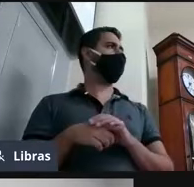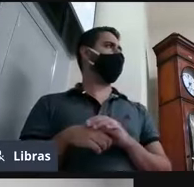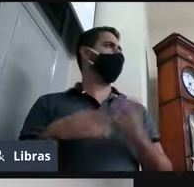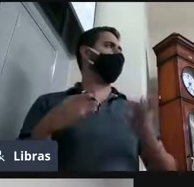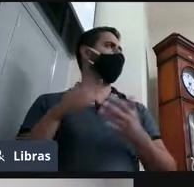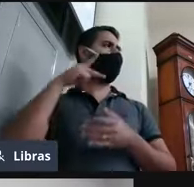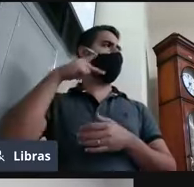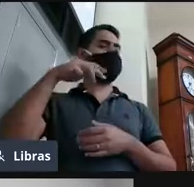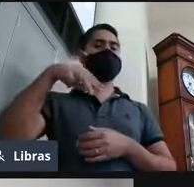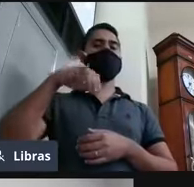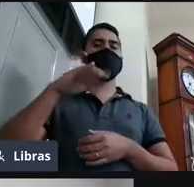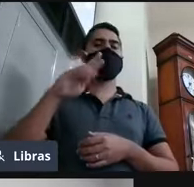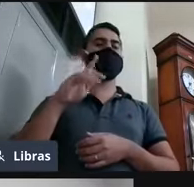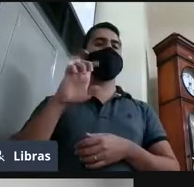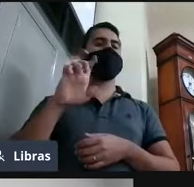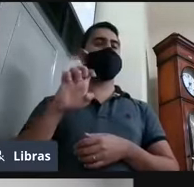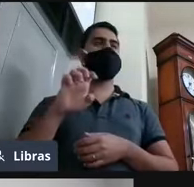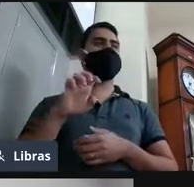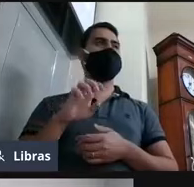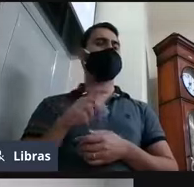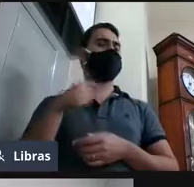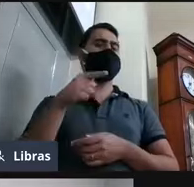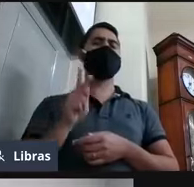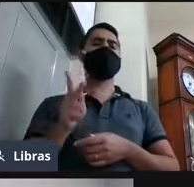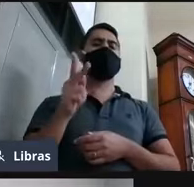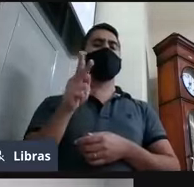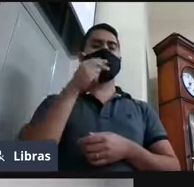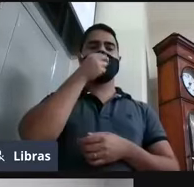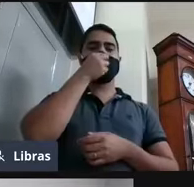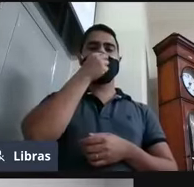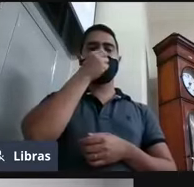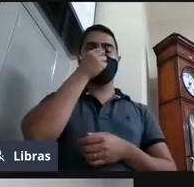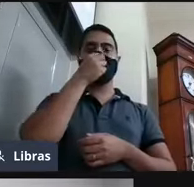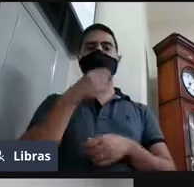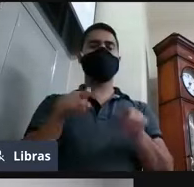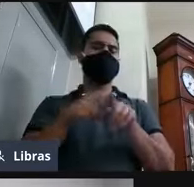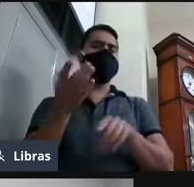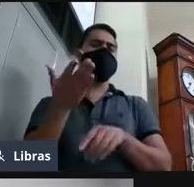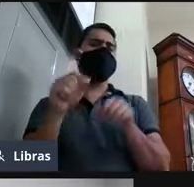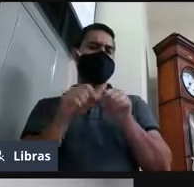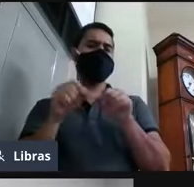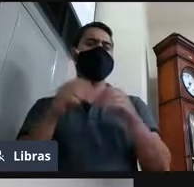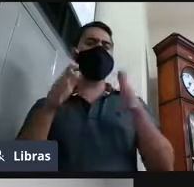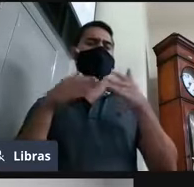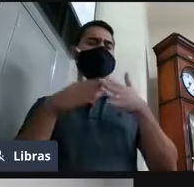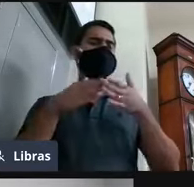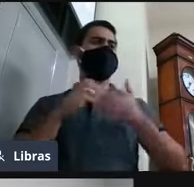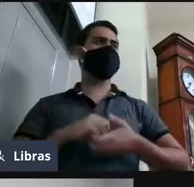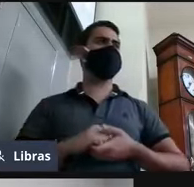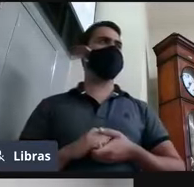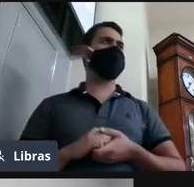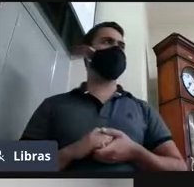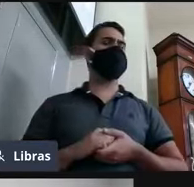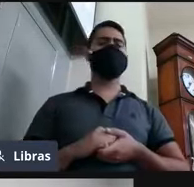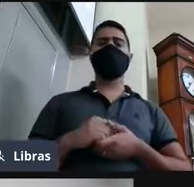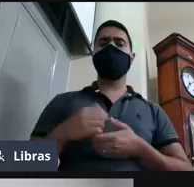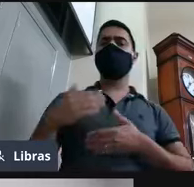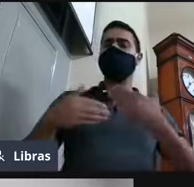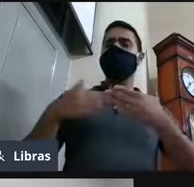por favor, Só uma após ressalva. ela, nós vamos dar Eu também andamento. gostaria de fazer um apelo, Pois não. assim como Vossa Excelência tem conduzido essa